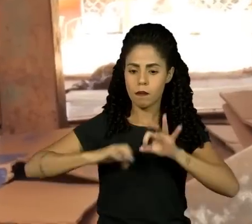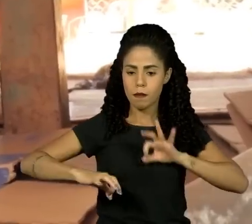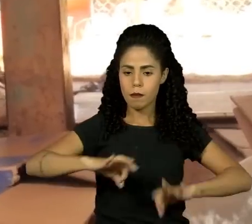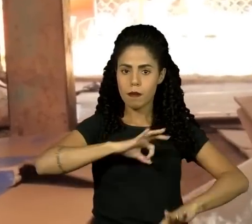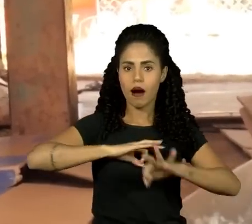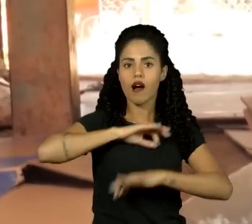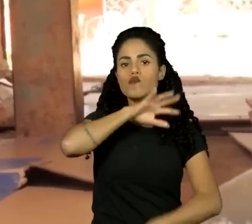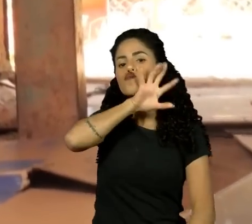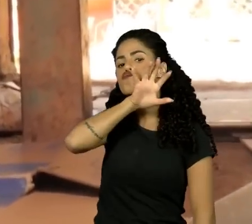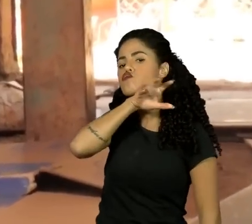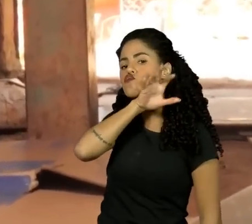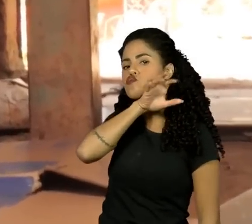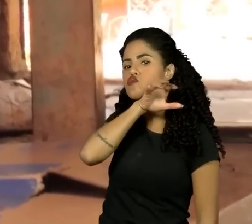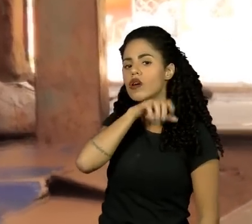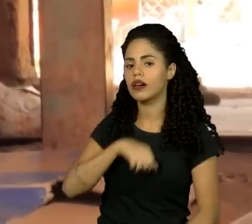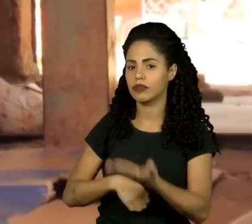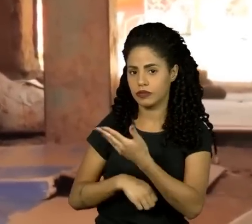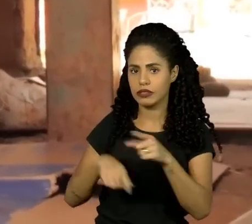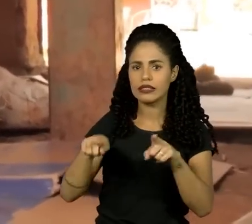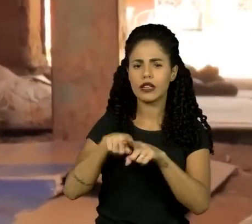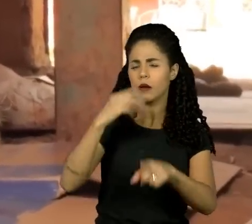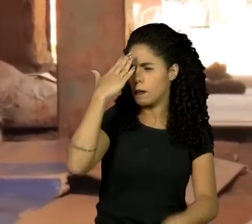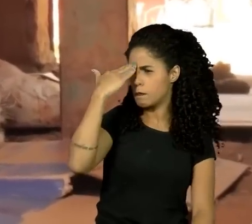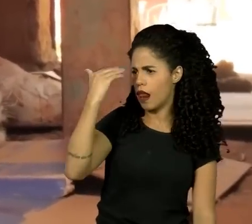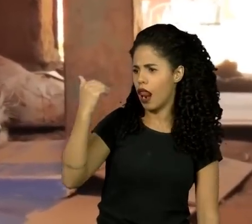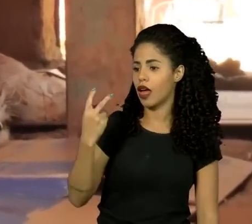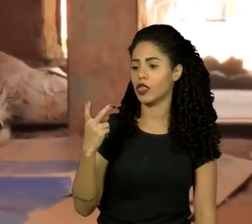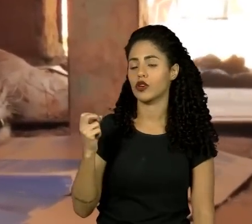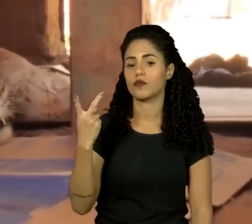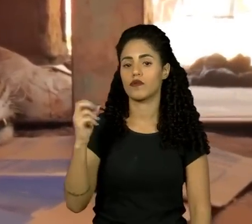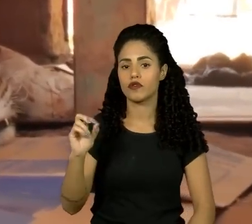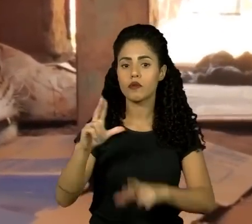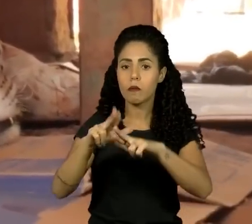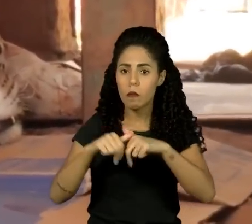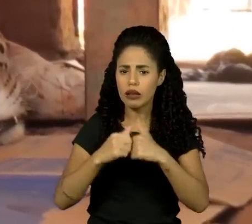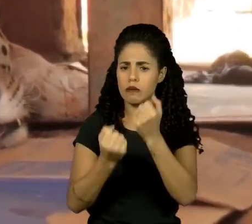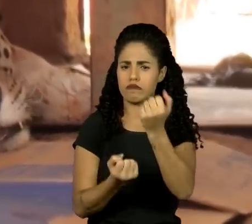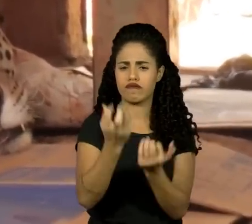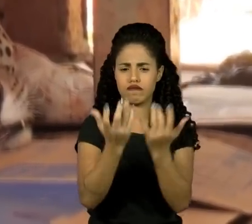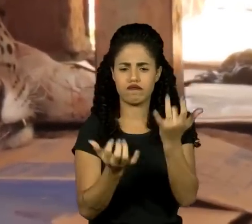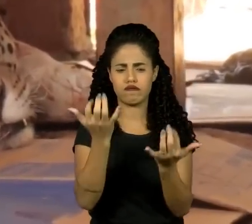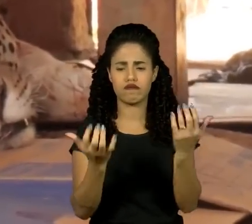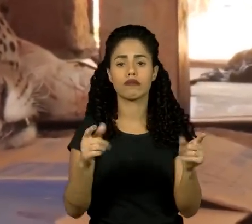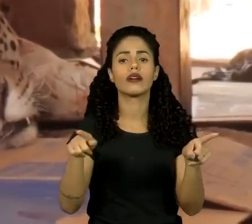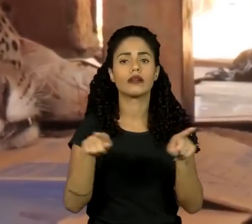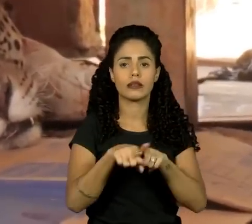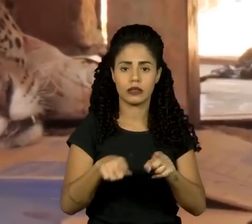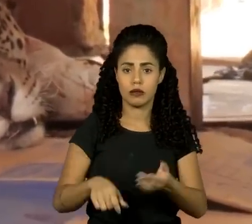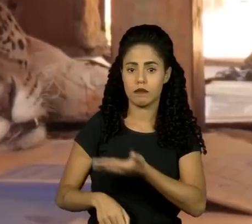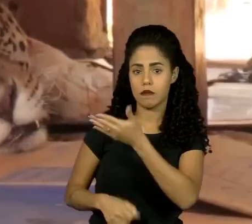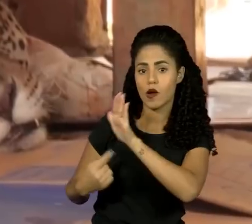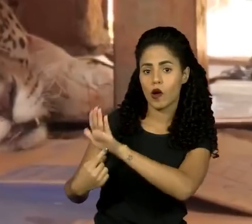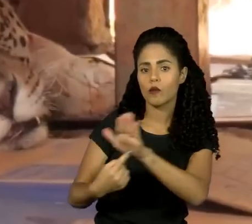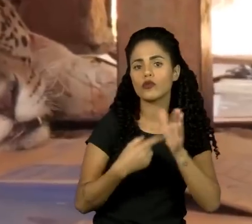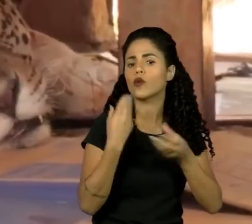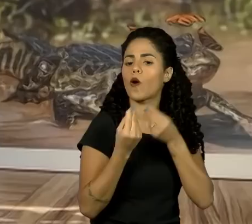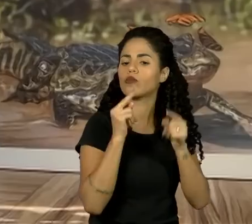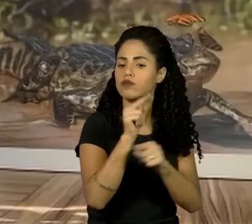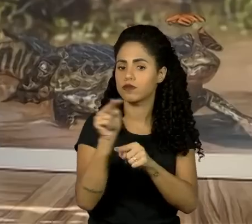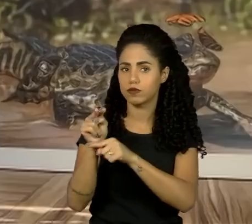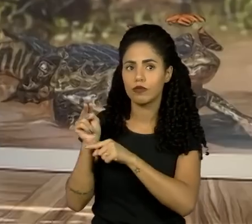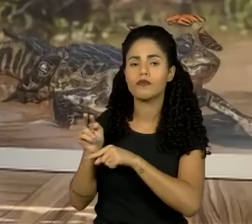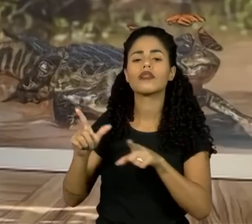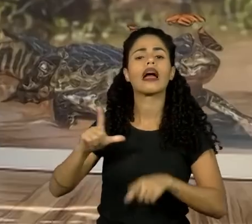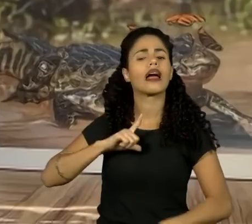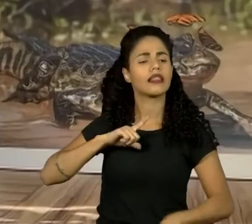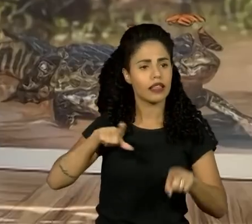da Manaci, que foi aquela onça que ficou super famosa em 2020, porque teve as patinhas queimadas, que fala para as crianças sobre a questão do fogo. A